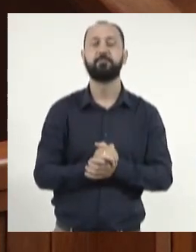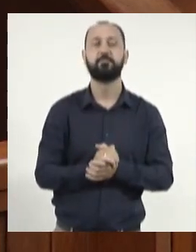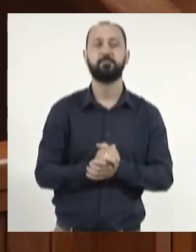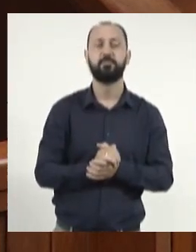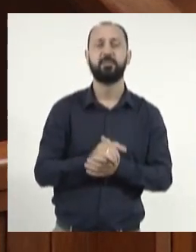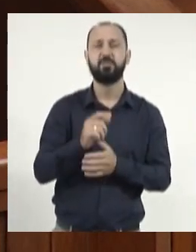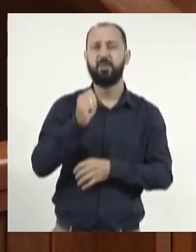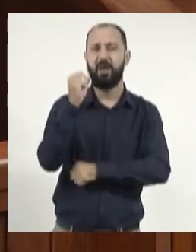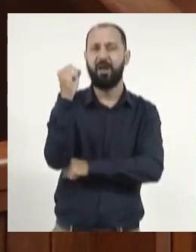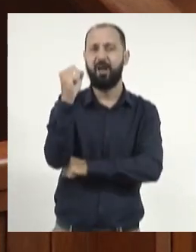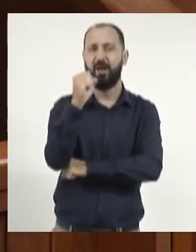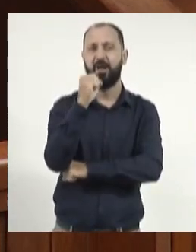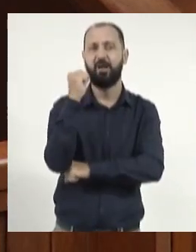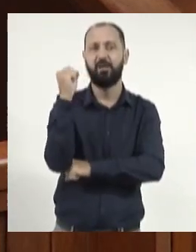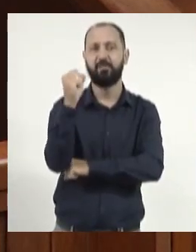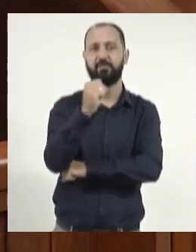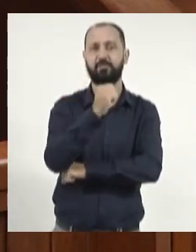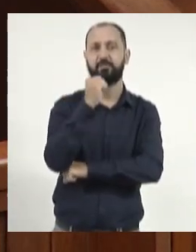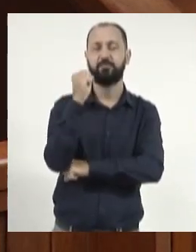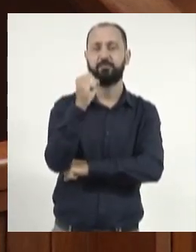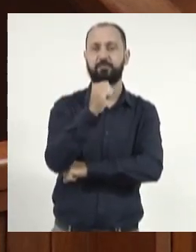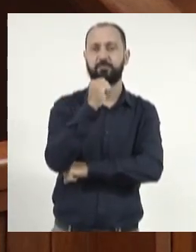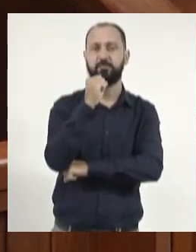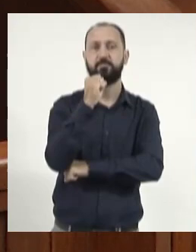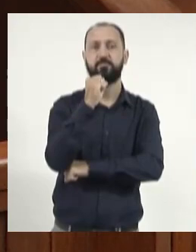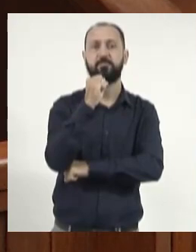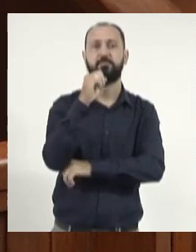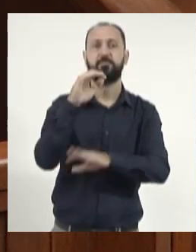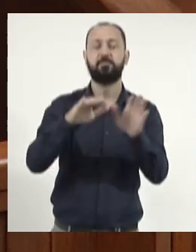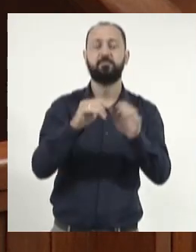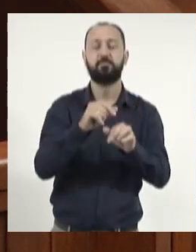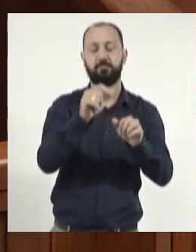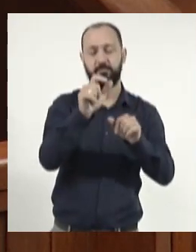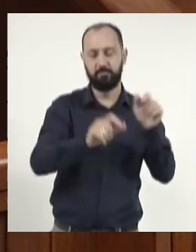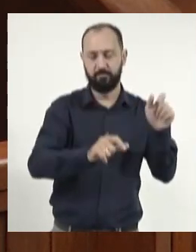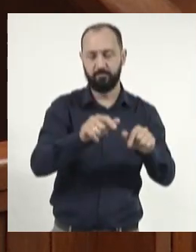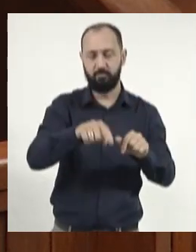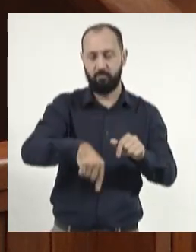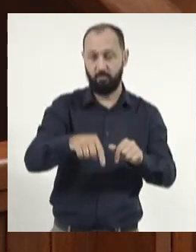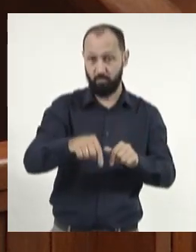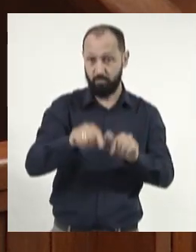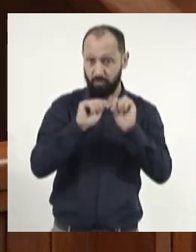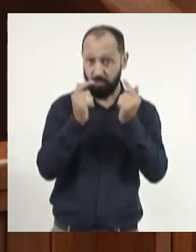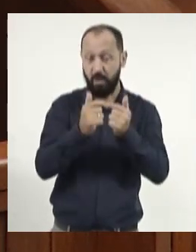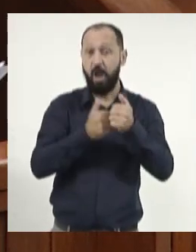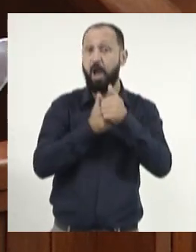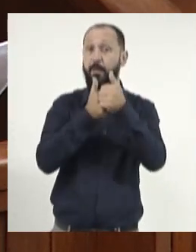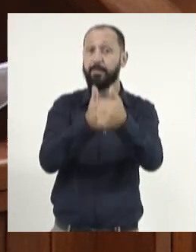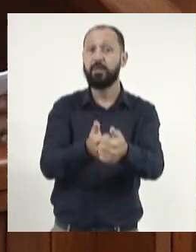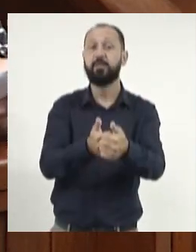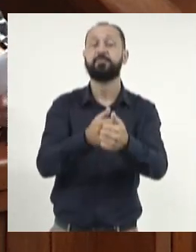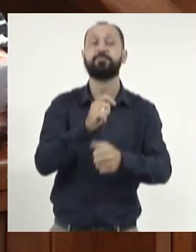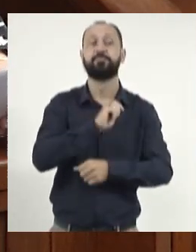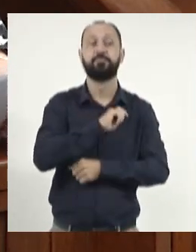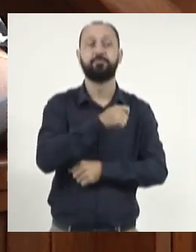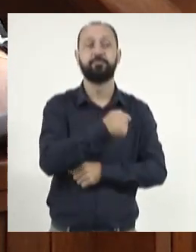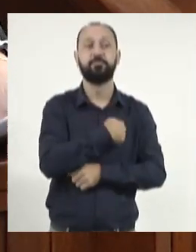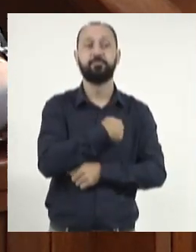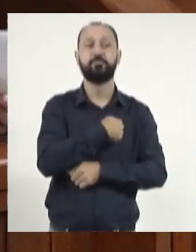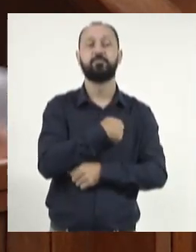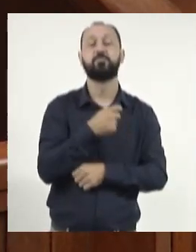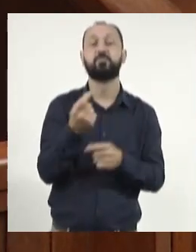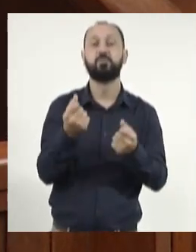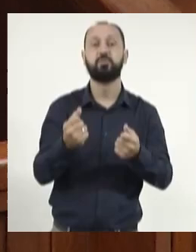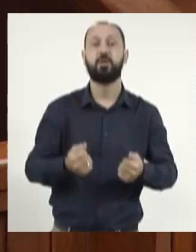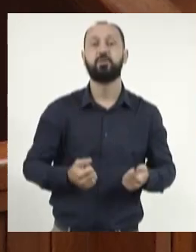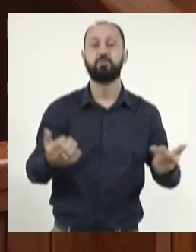caso muito grave. E cabe a esse parlamento também acompanhar, fiscalizar os